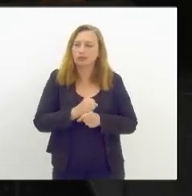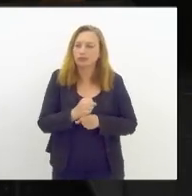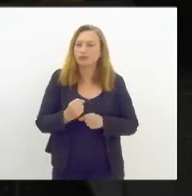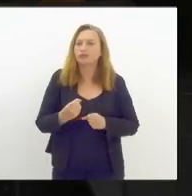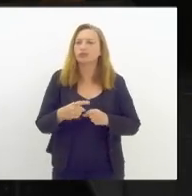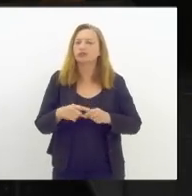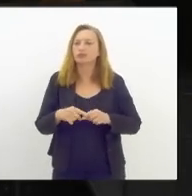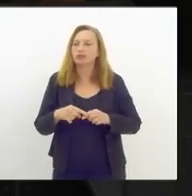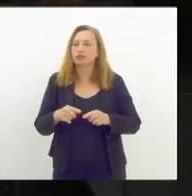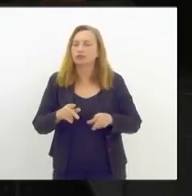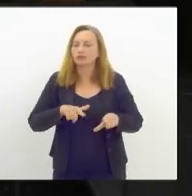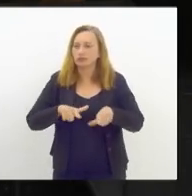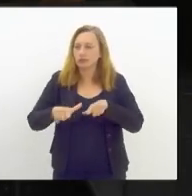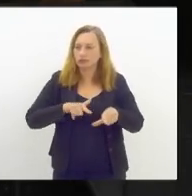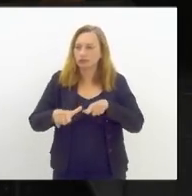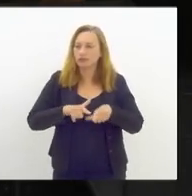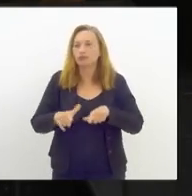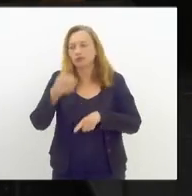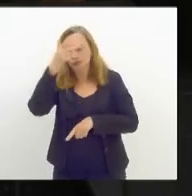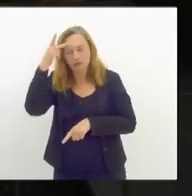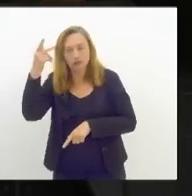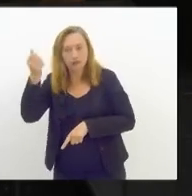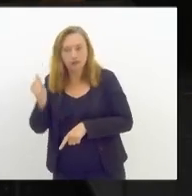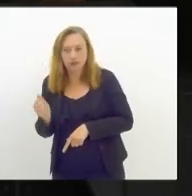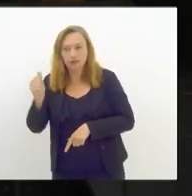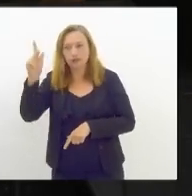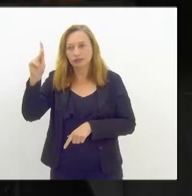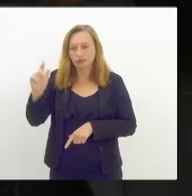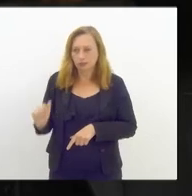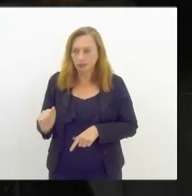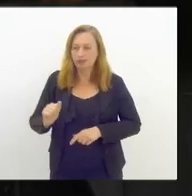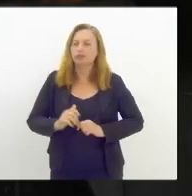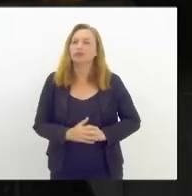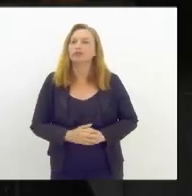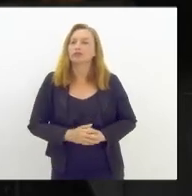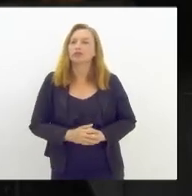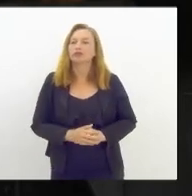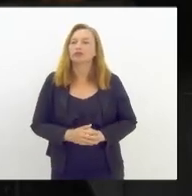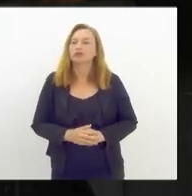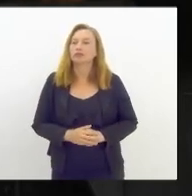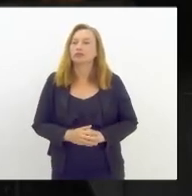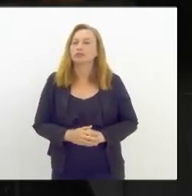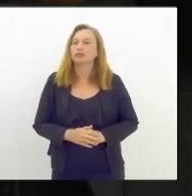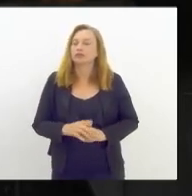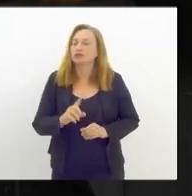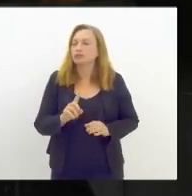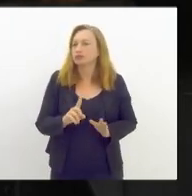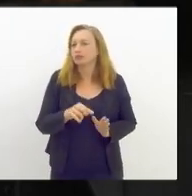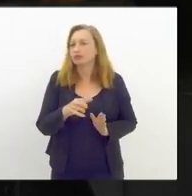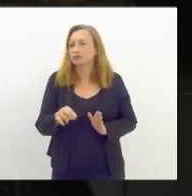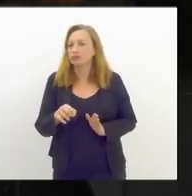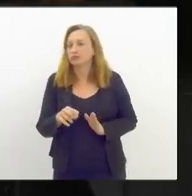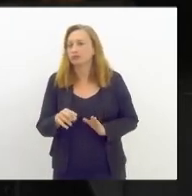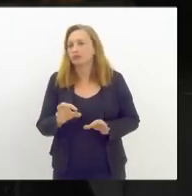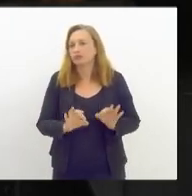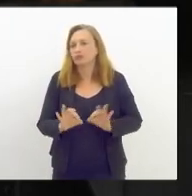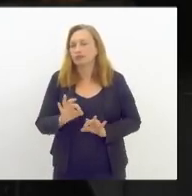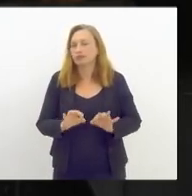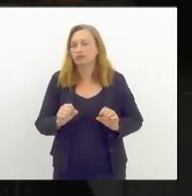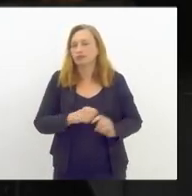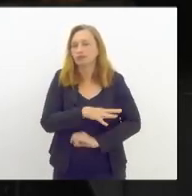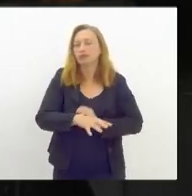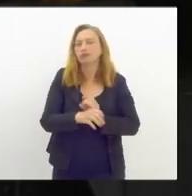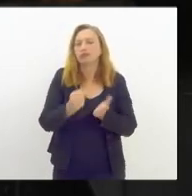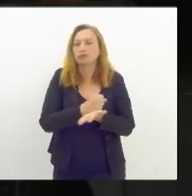ativos aposentados e pensionistas rejeitando as organizações sociais contratações